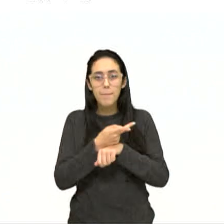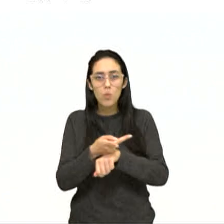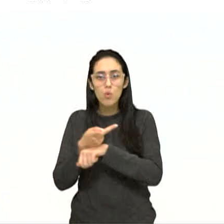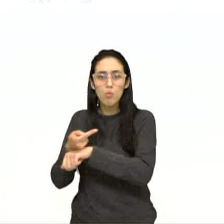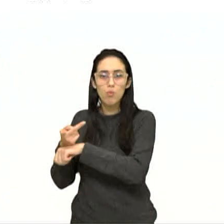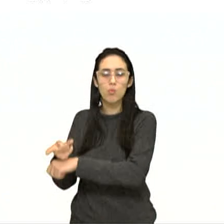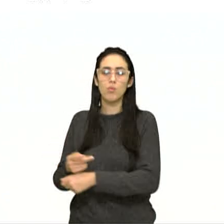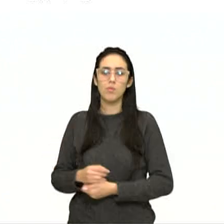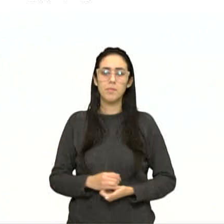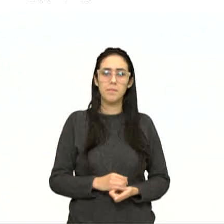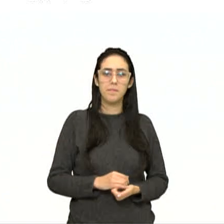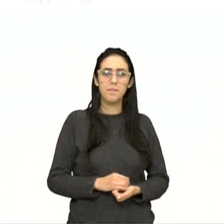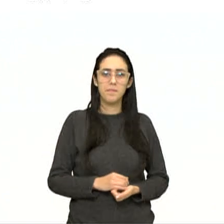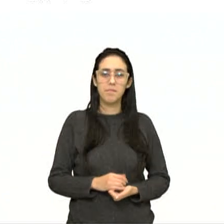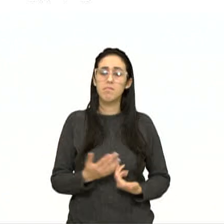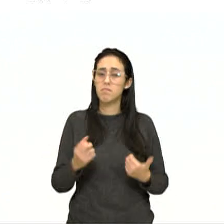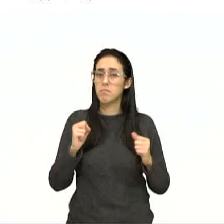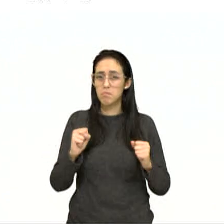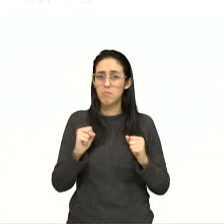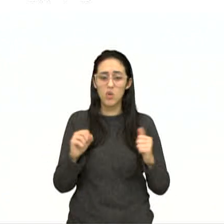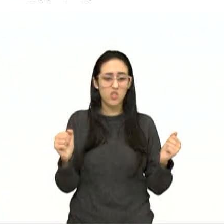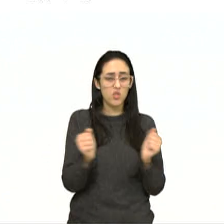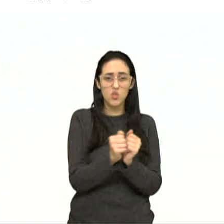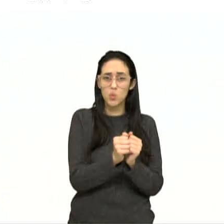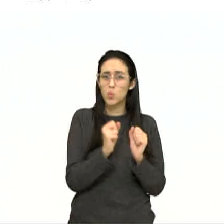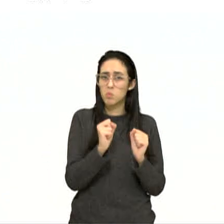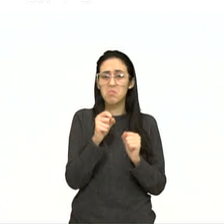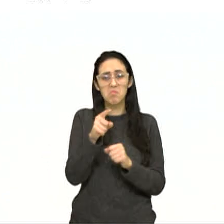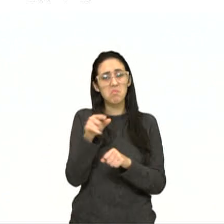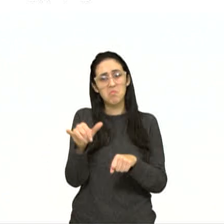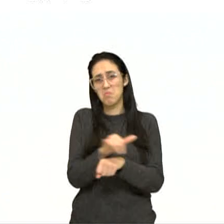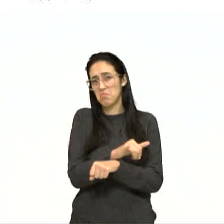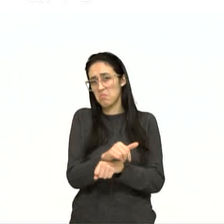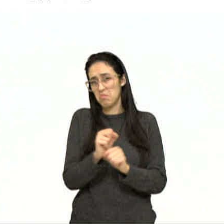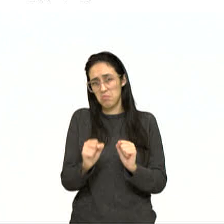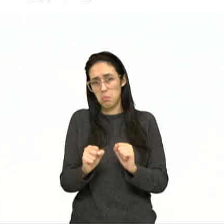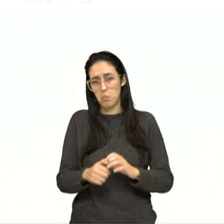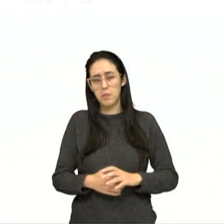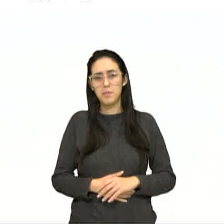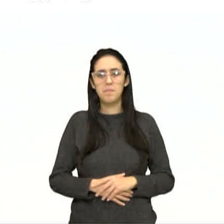tudo junto. Ok também, essa é a estratégia. Você escolhe aquela que fica melhor.